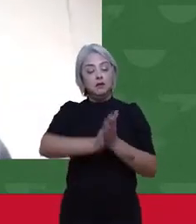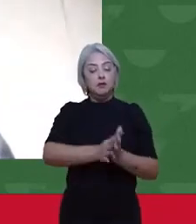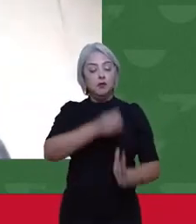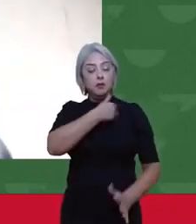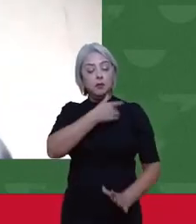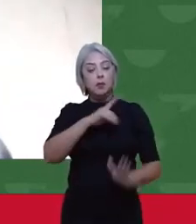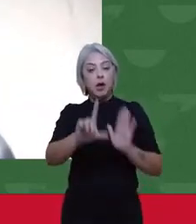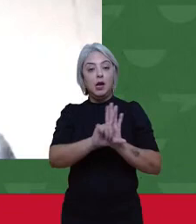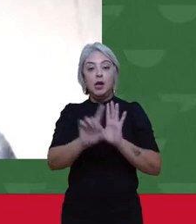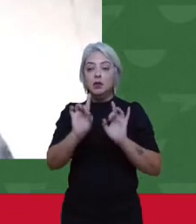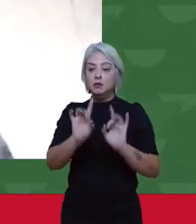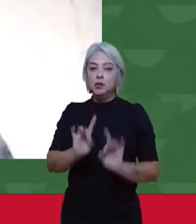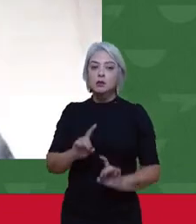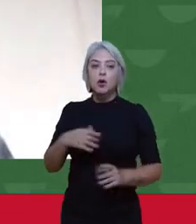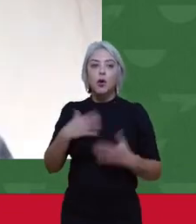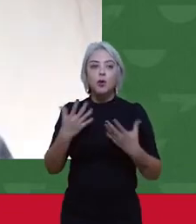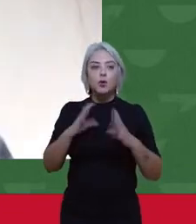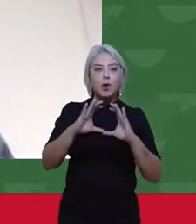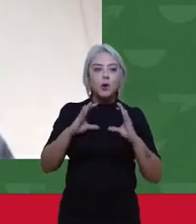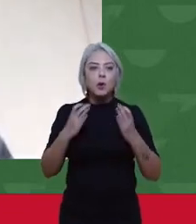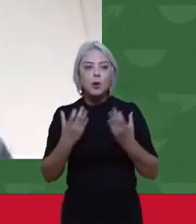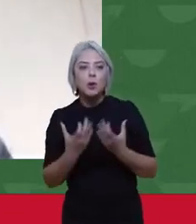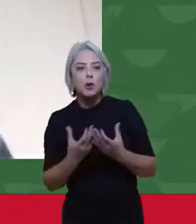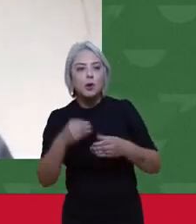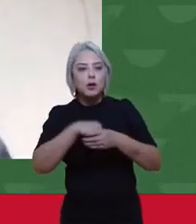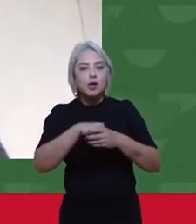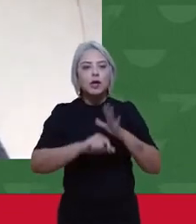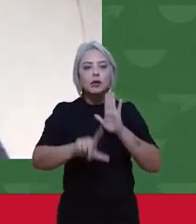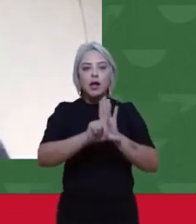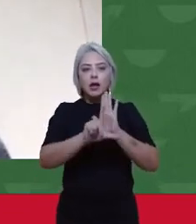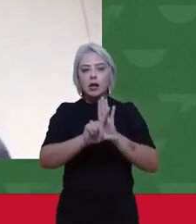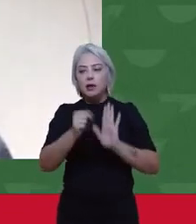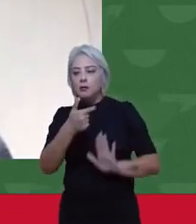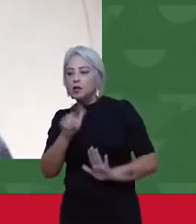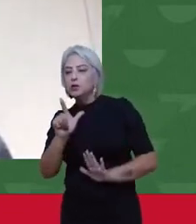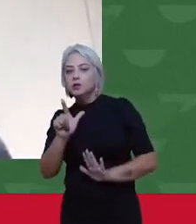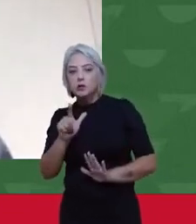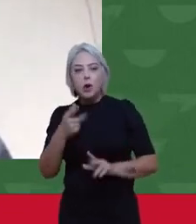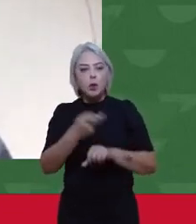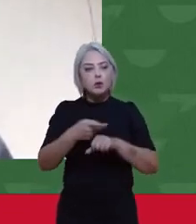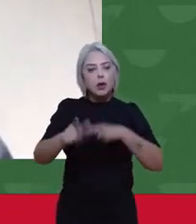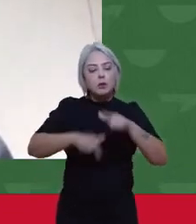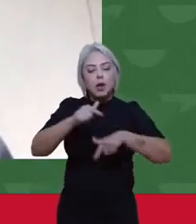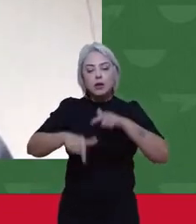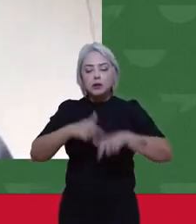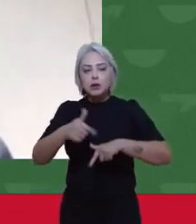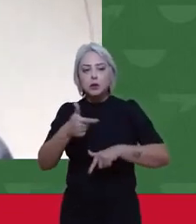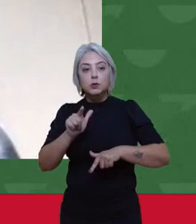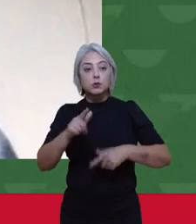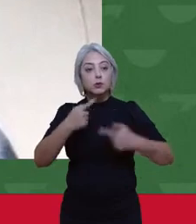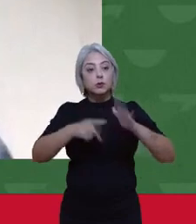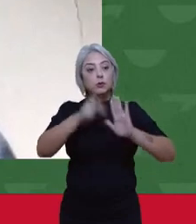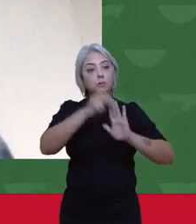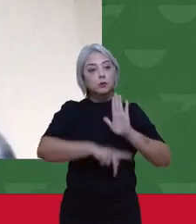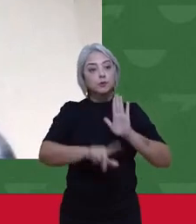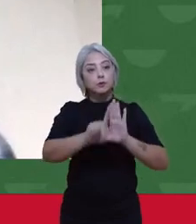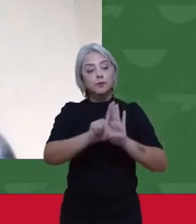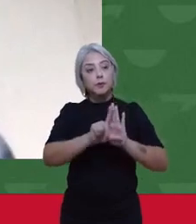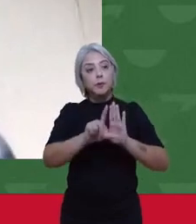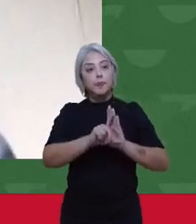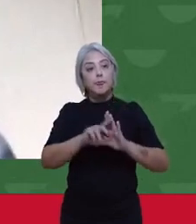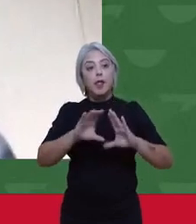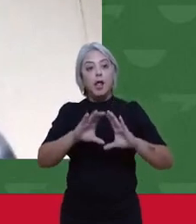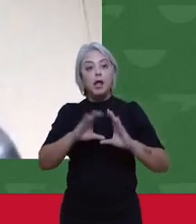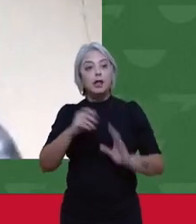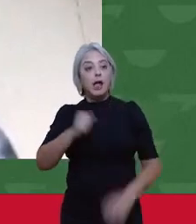né? Hoje a gente está no arcabouço da lei do racismo, mas a gente busca ainda, e trabalhamos muito em cima do projeto da companheira